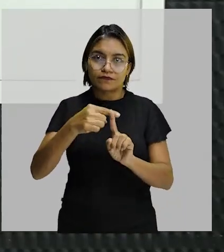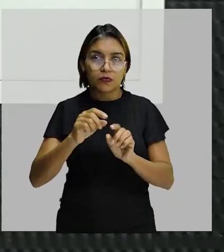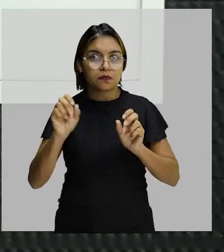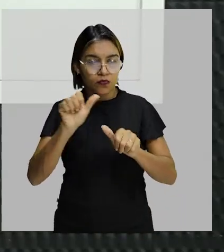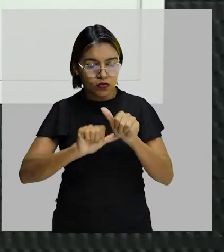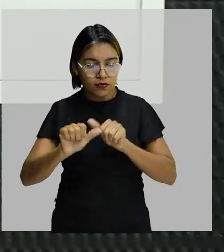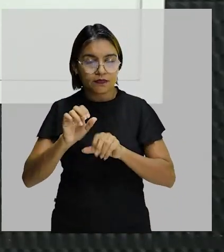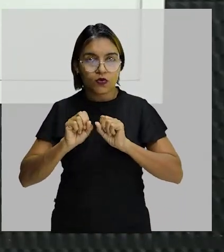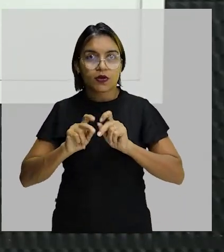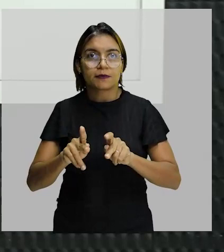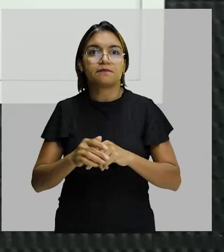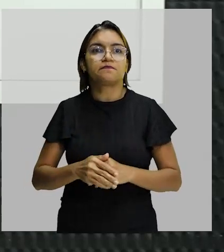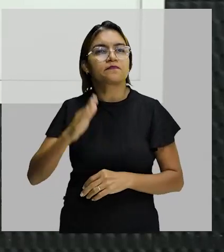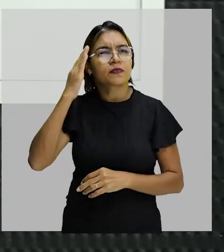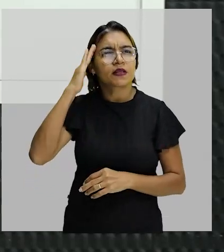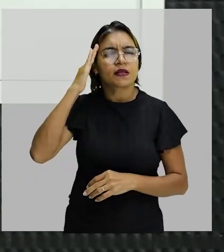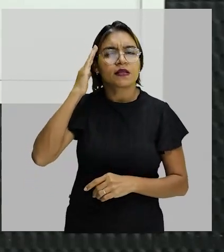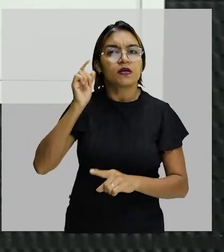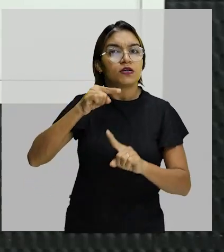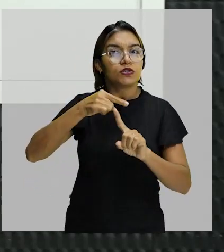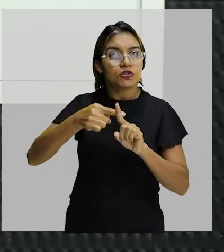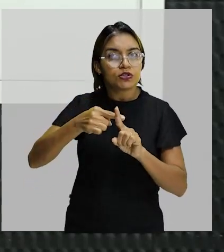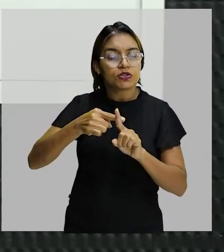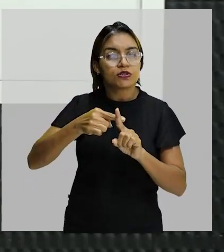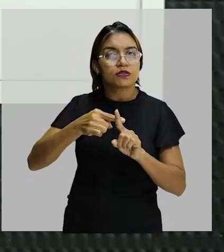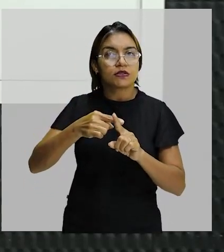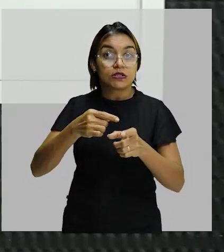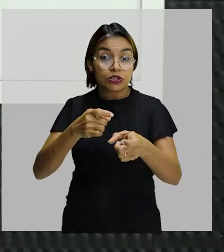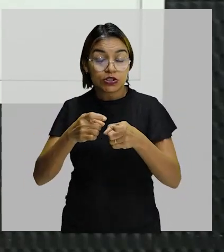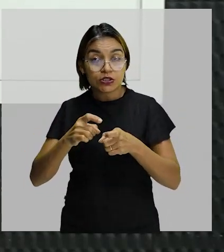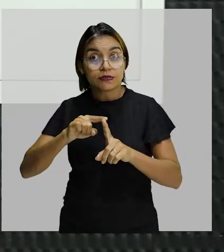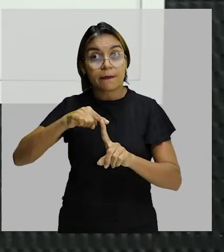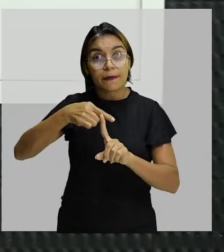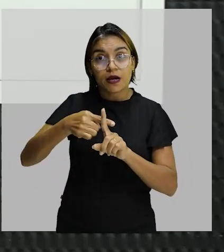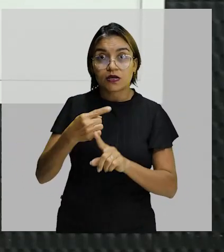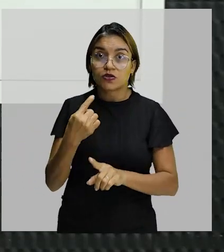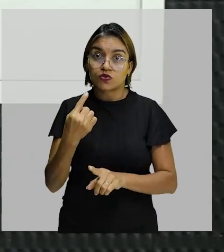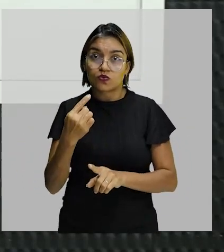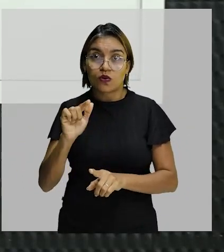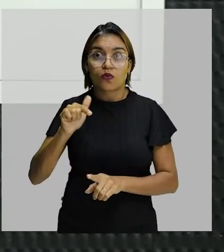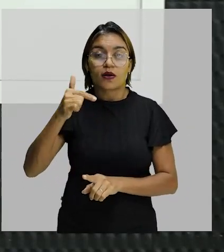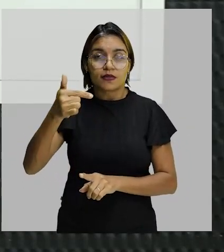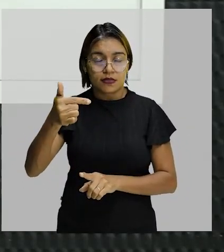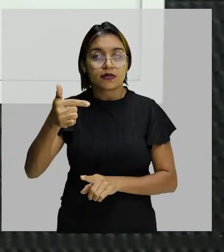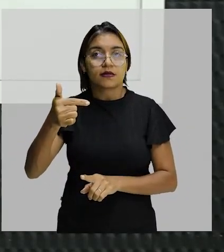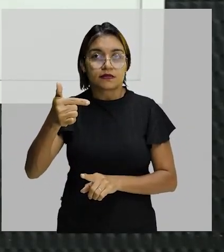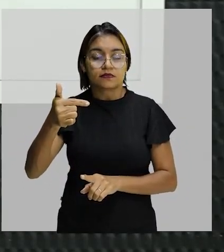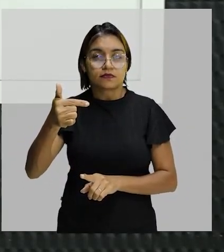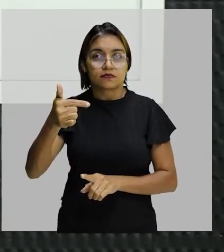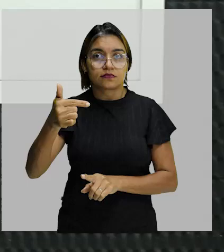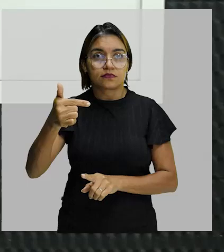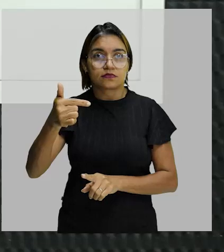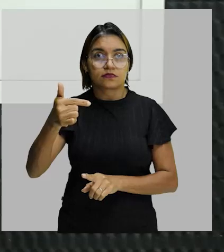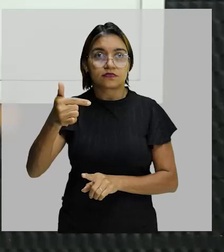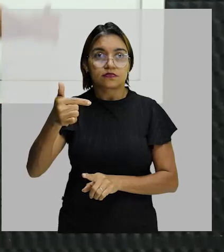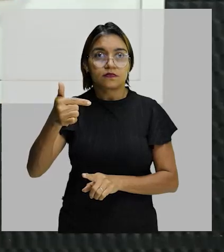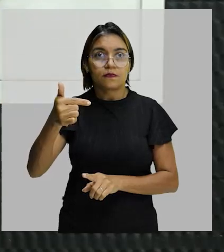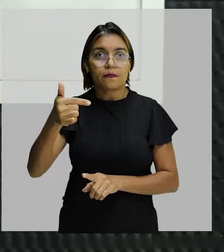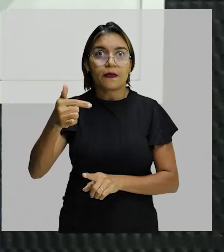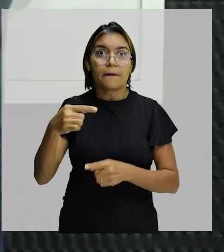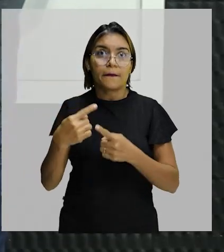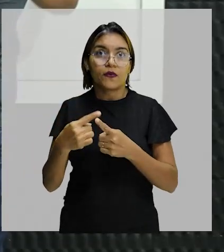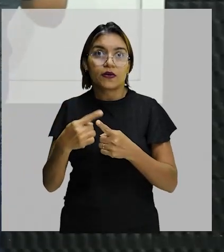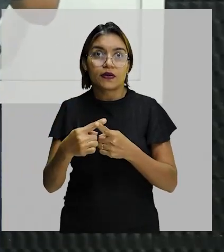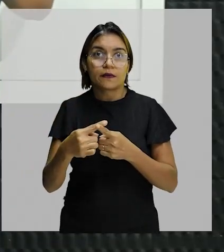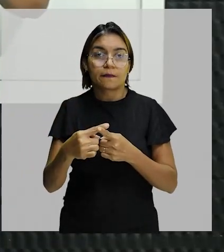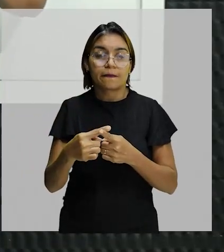reescrever. Então, entenderam por que ficou x mais 1 ao quadrado? Entenderam por que o x menos 2 ficou só x menos 2 mesmo? Porque esse 2 é